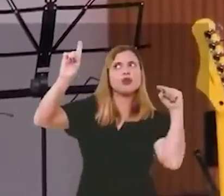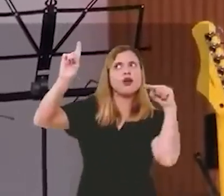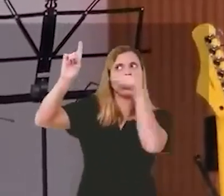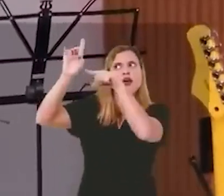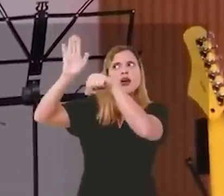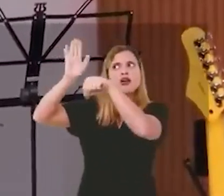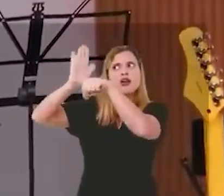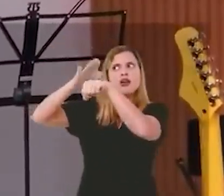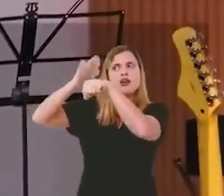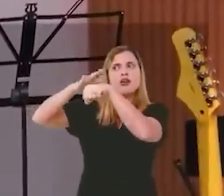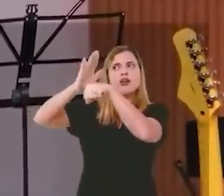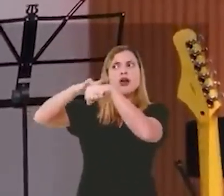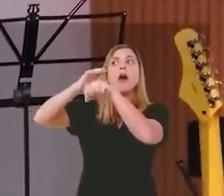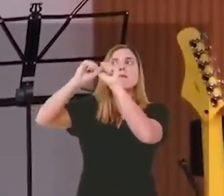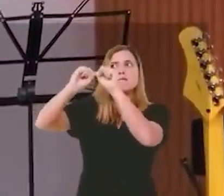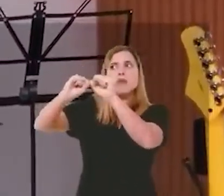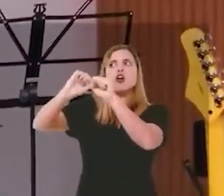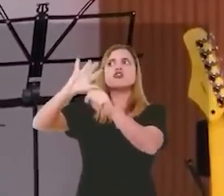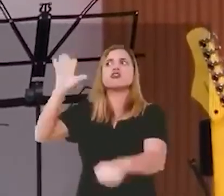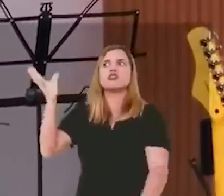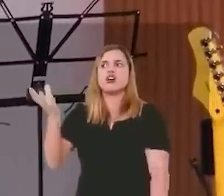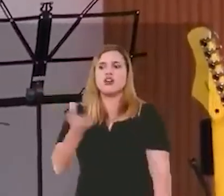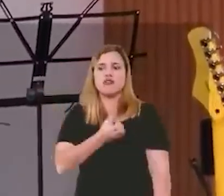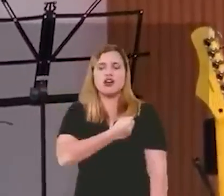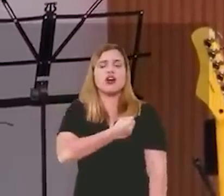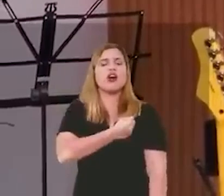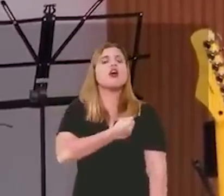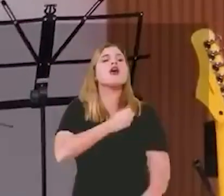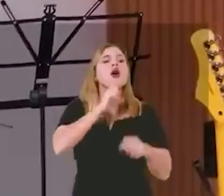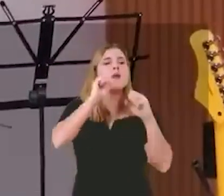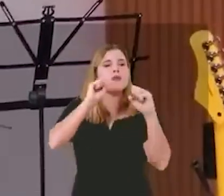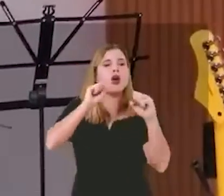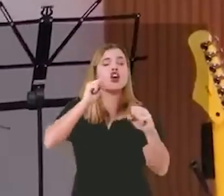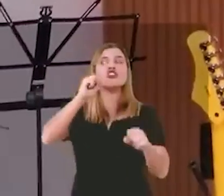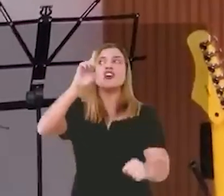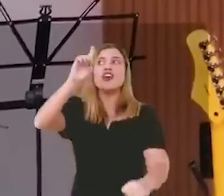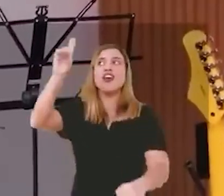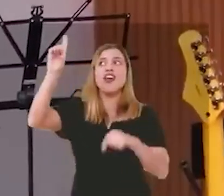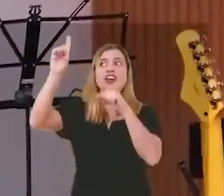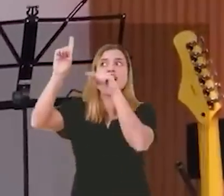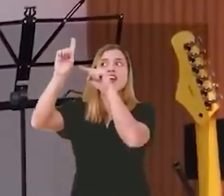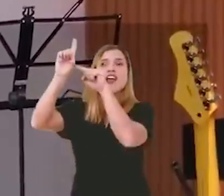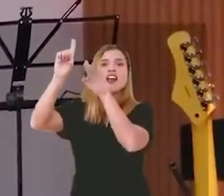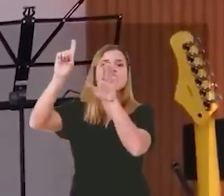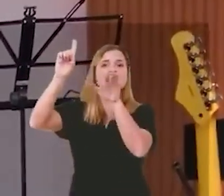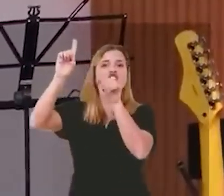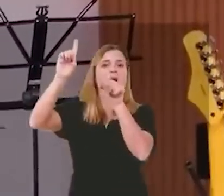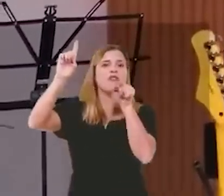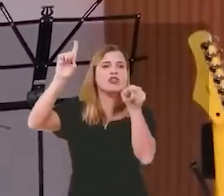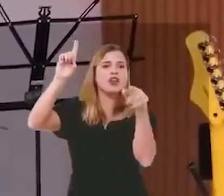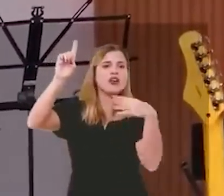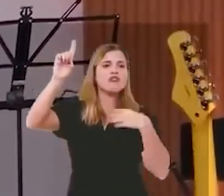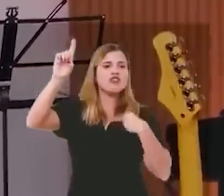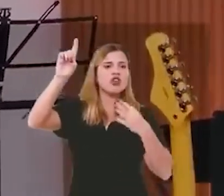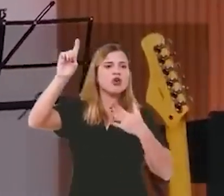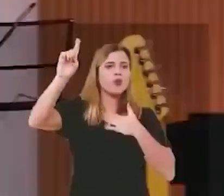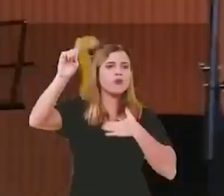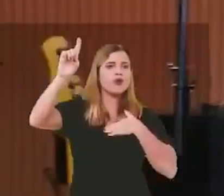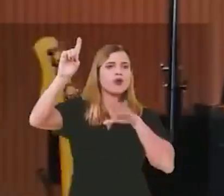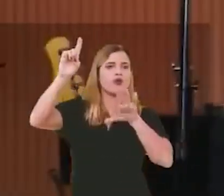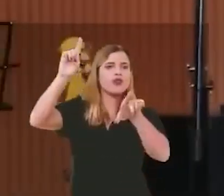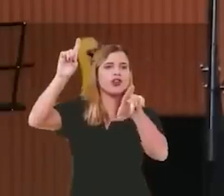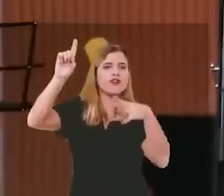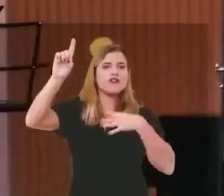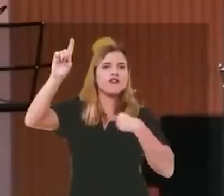Deus pode fazer de você seu filho. E a condição que ele requer é a mesma para todos. A